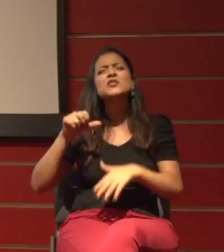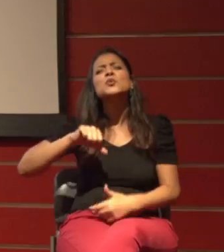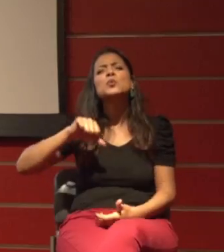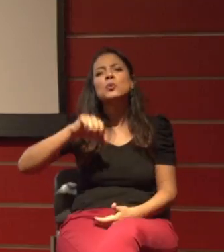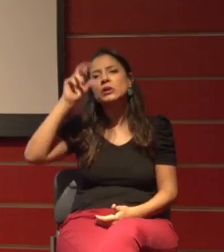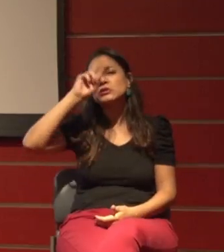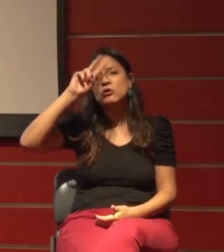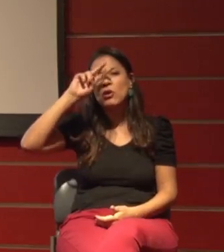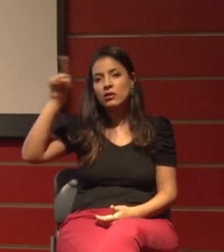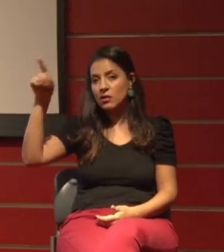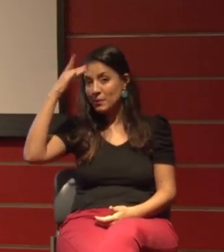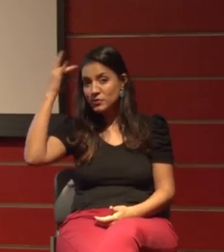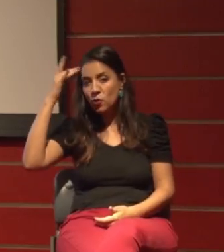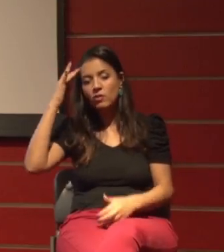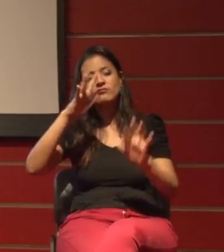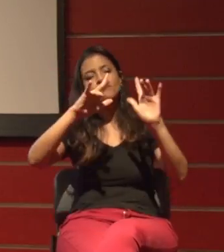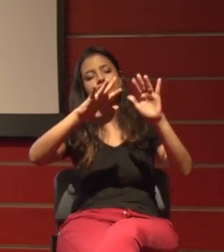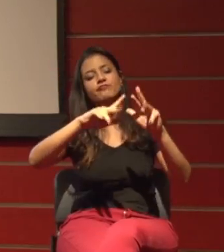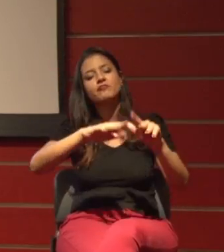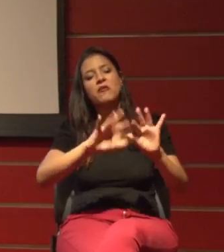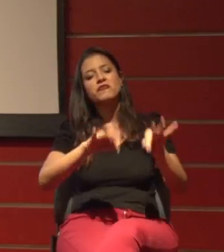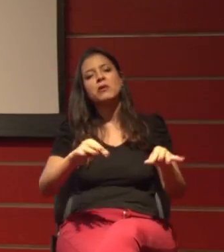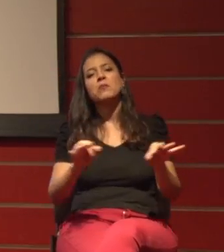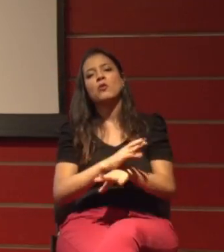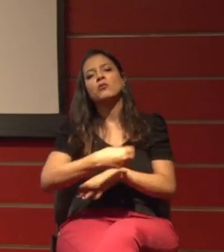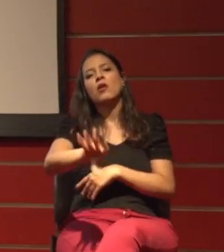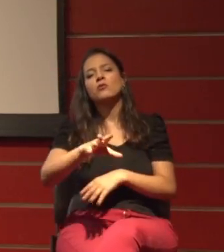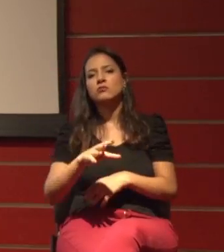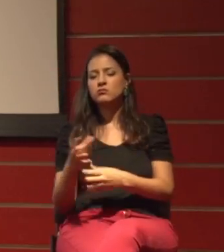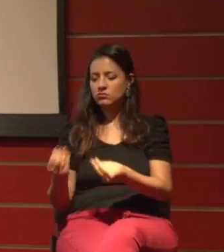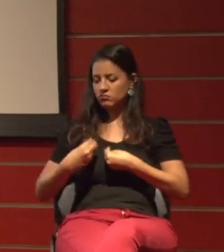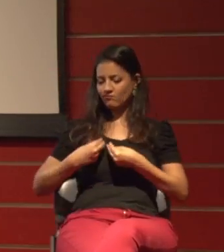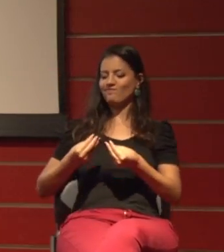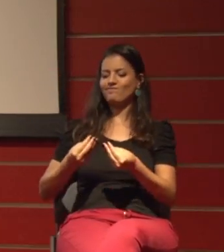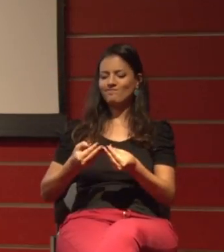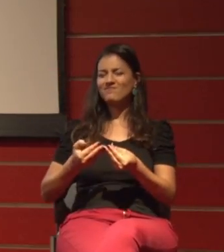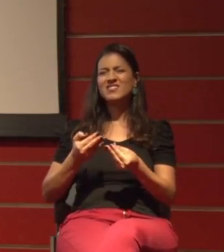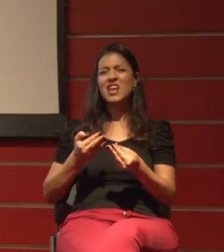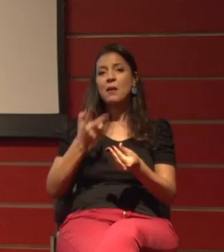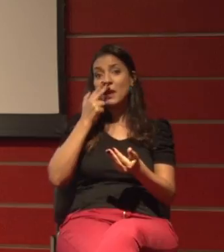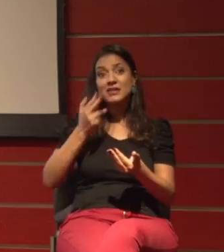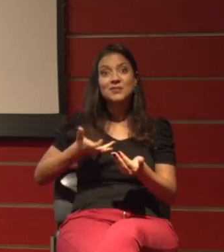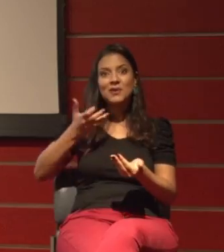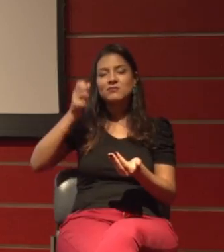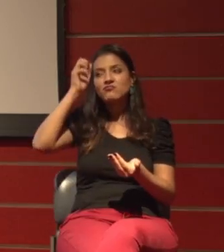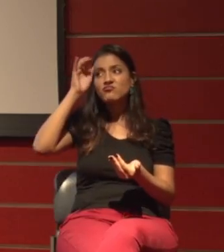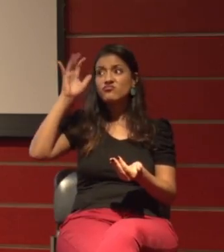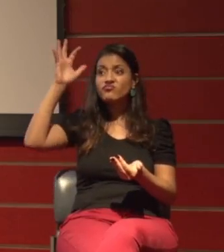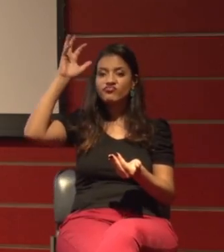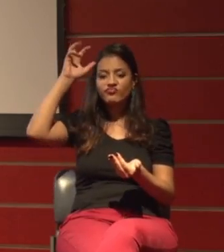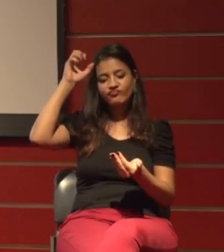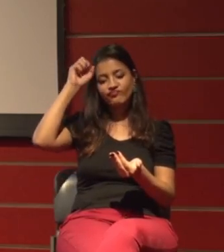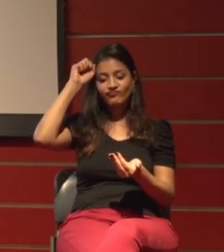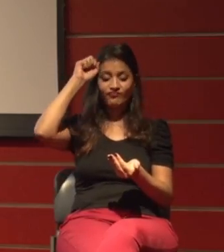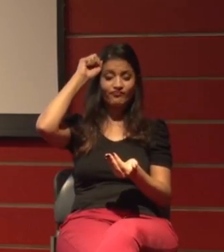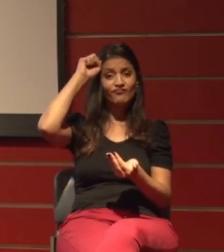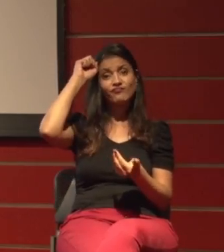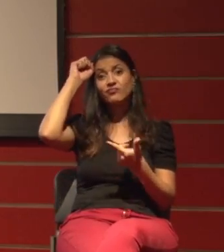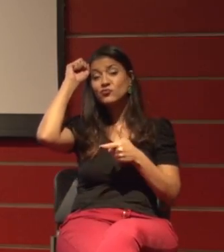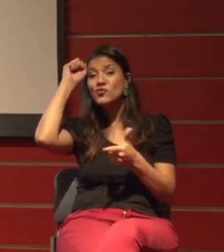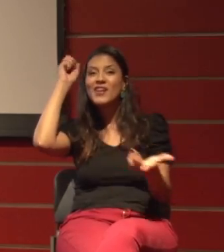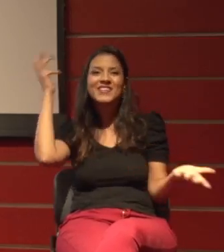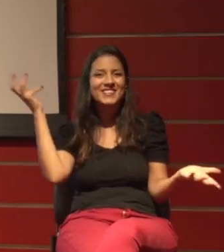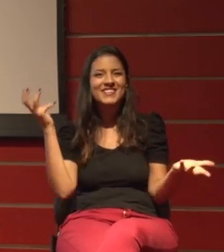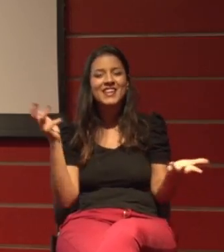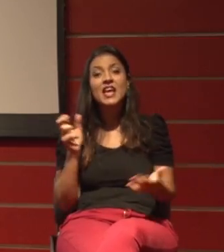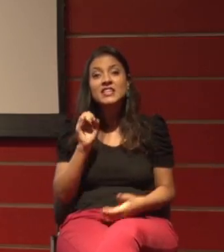partir dali né quando a gente consegue trabalhar também com a imaginação do leitor ou com a imaginação do receptor é quando